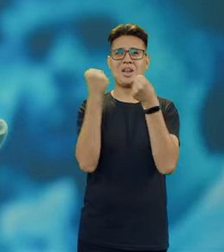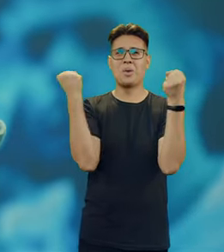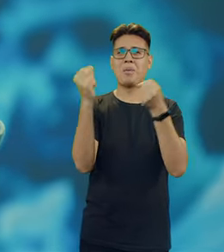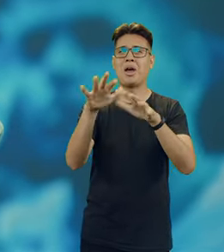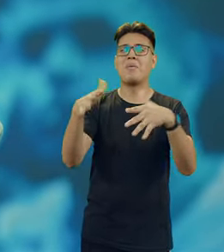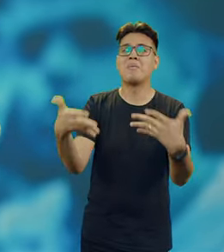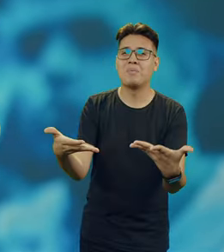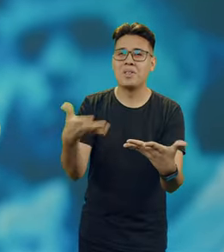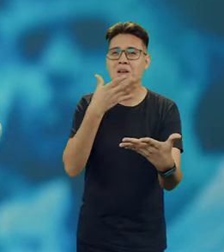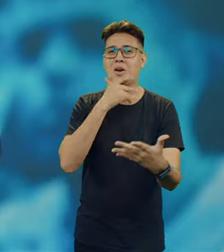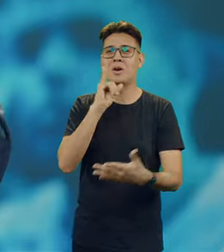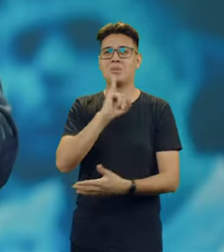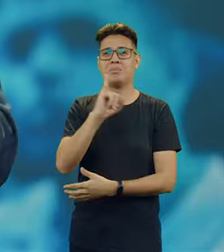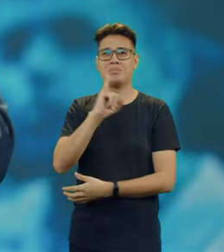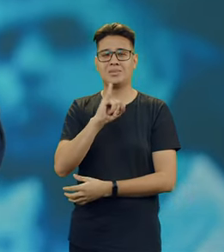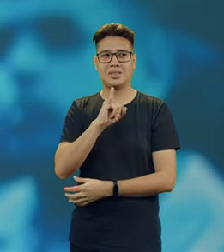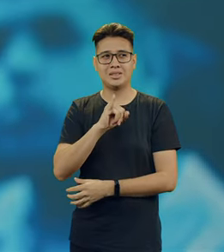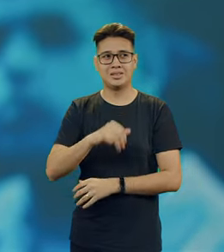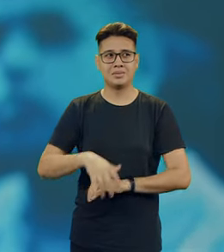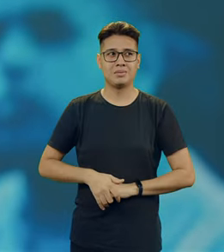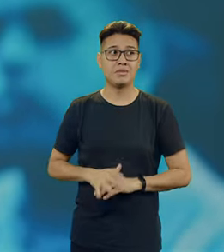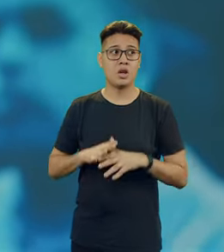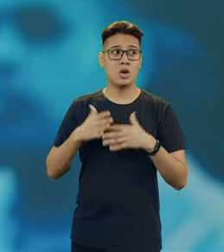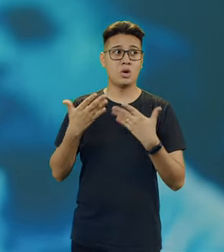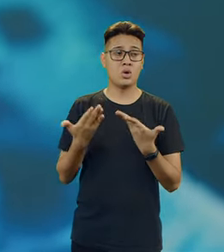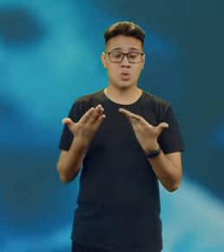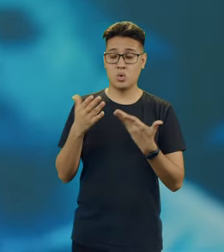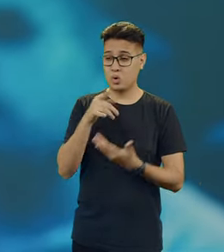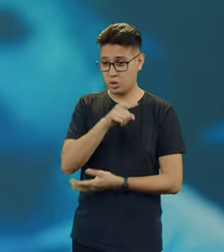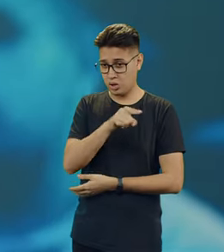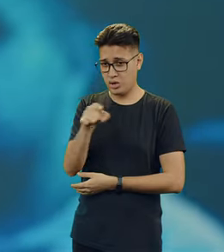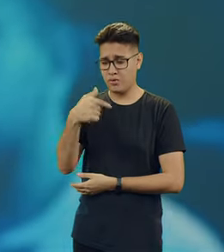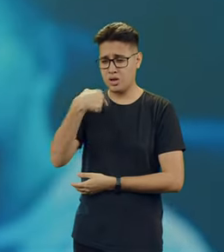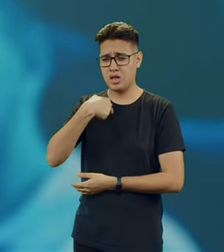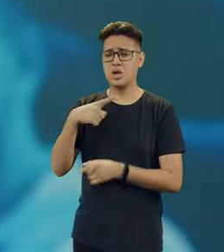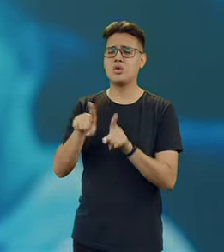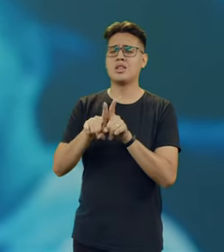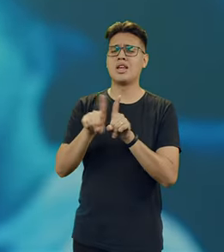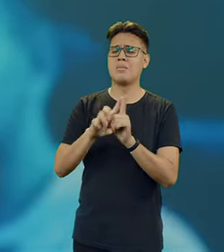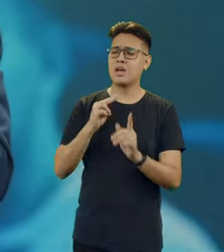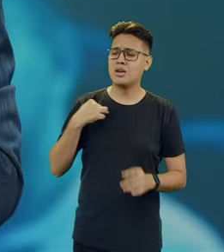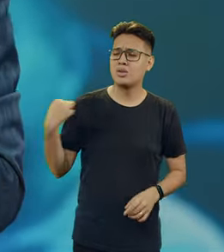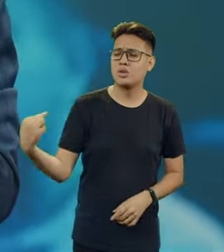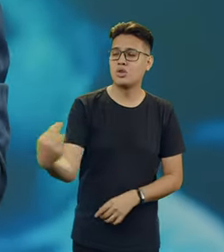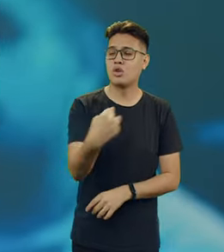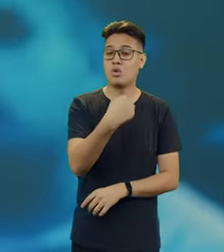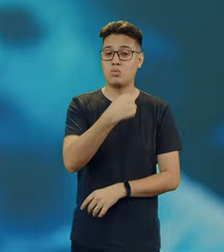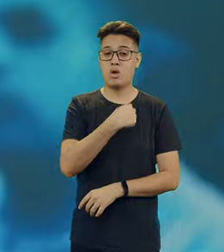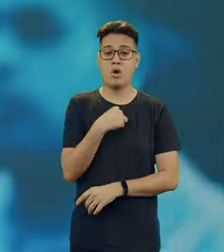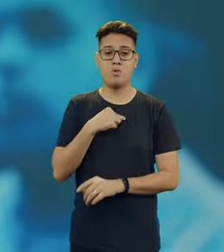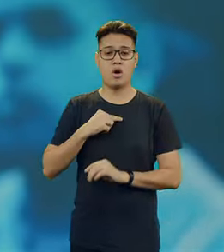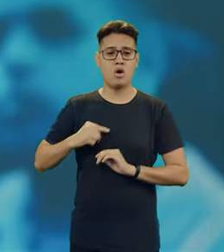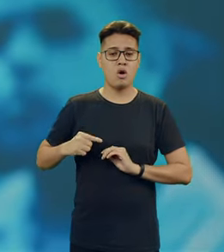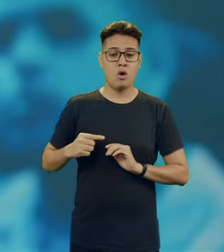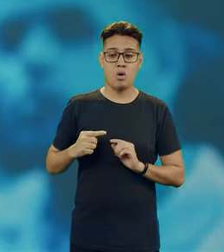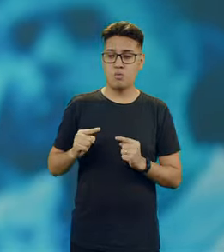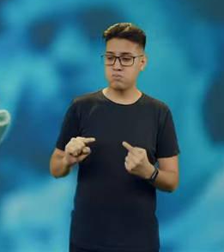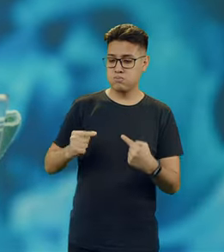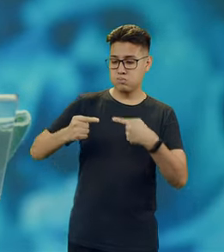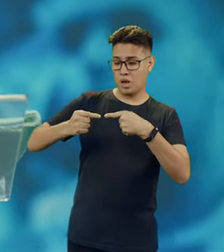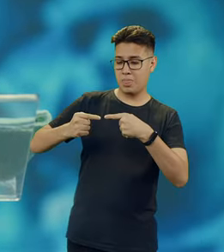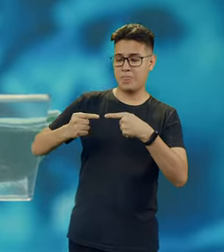Portanto, irmãos, quando você, eu, nós nos depararmos com alguns